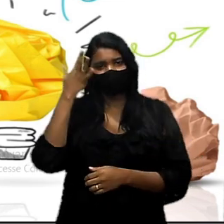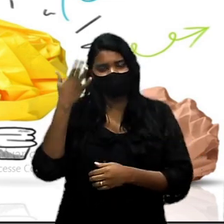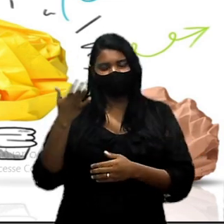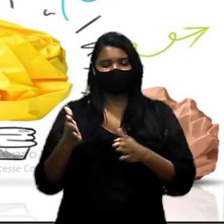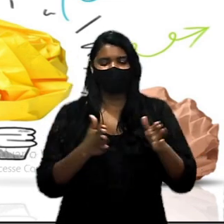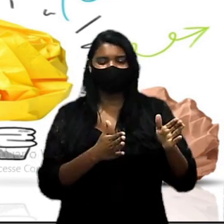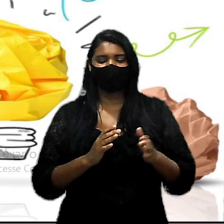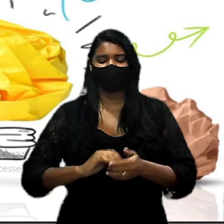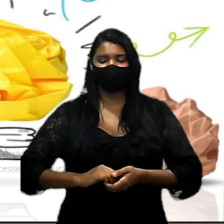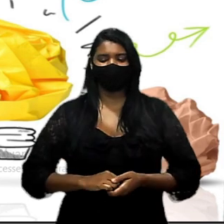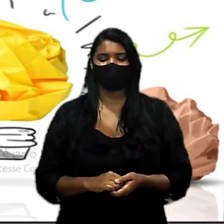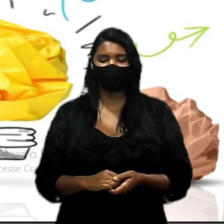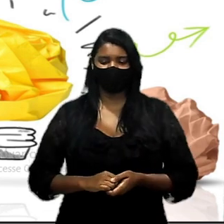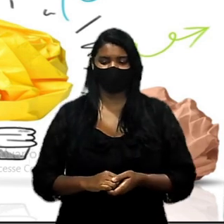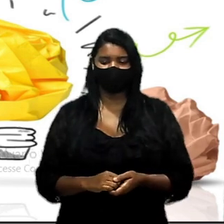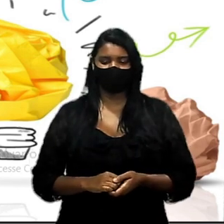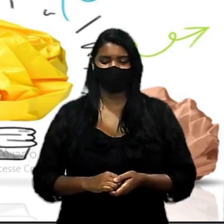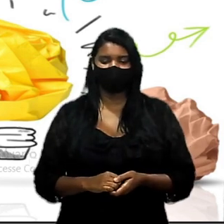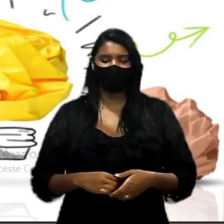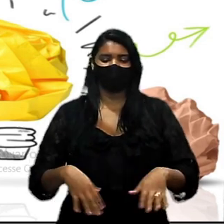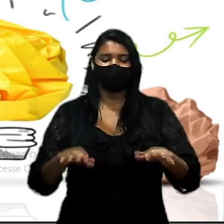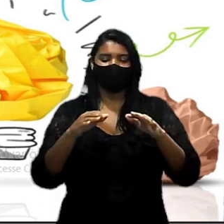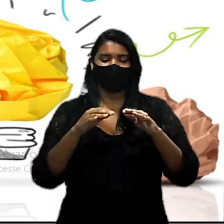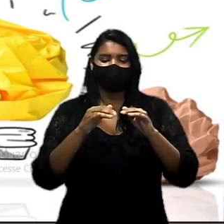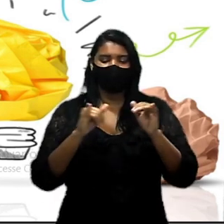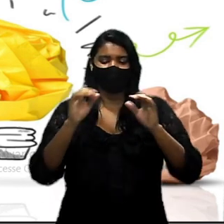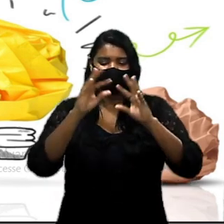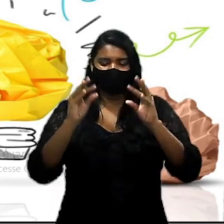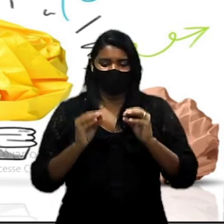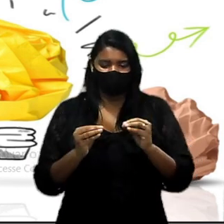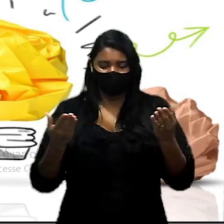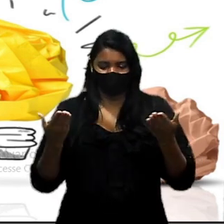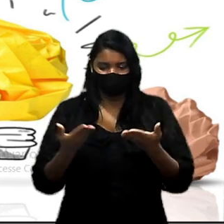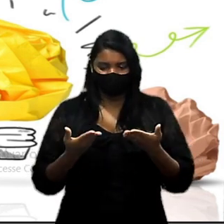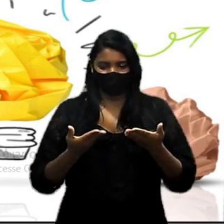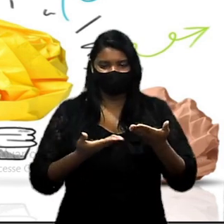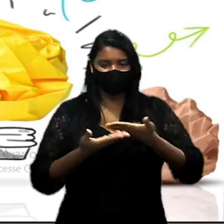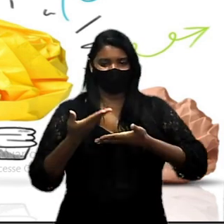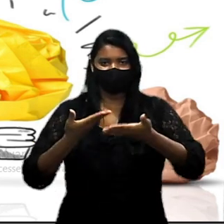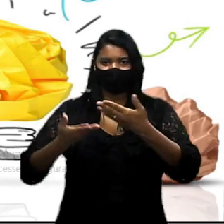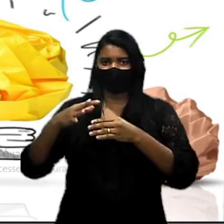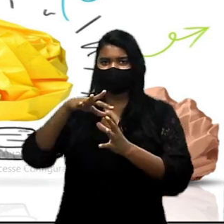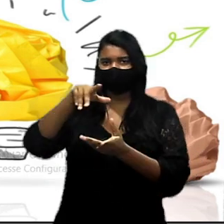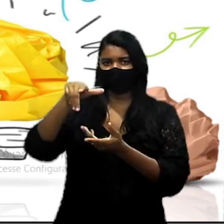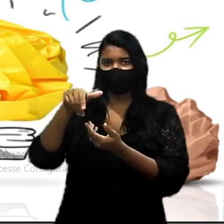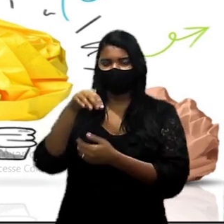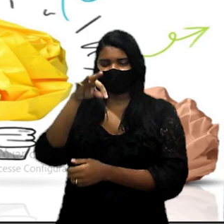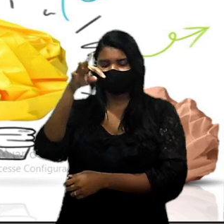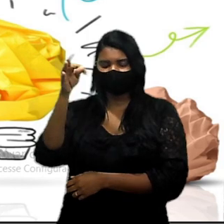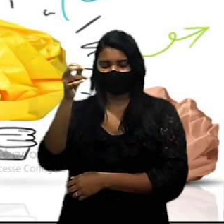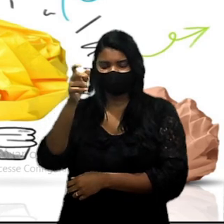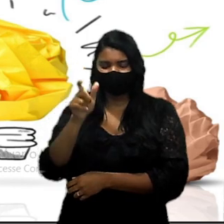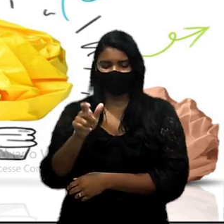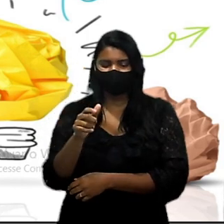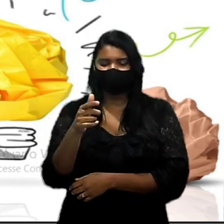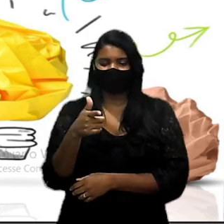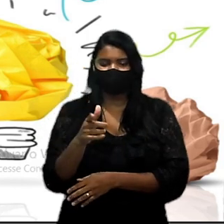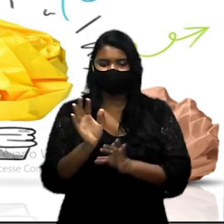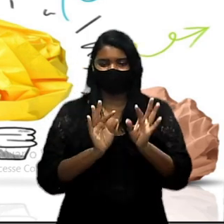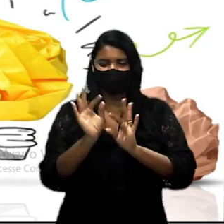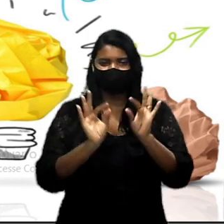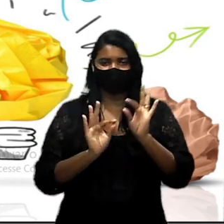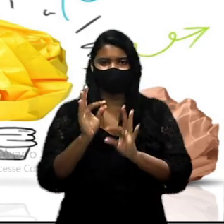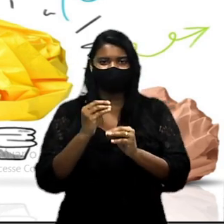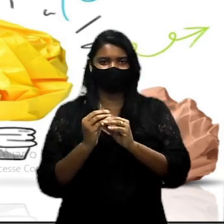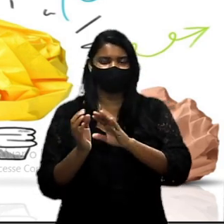momento. Tal é o volume dessa informação que existe hoje circulando no mundo como um todo e, claro, por que não nas